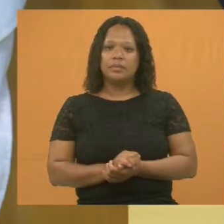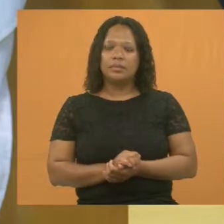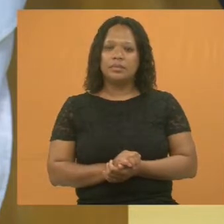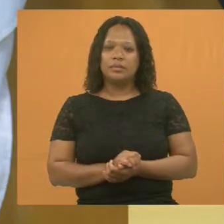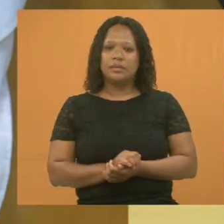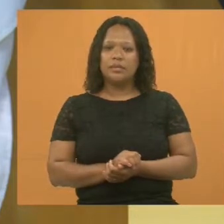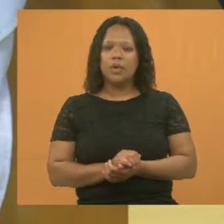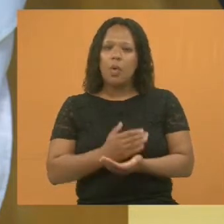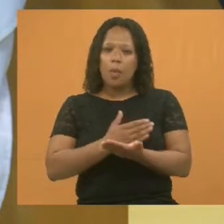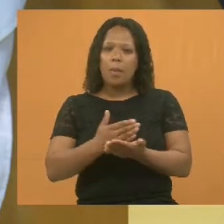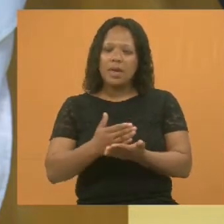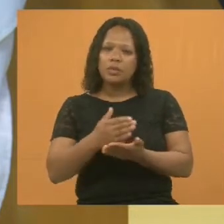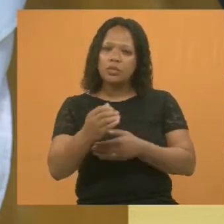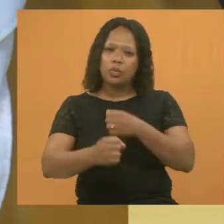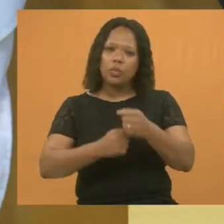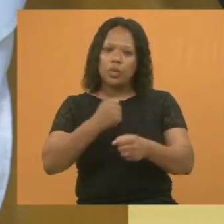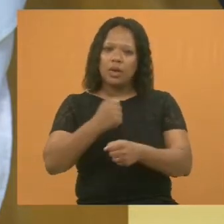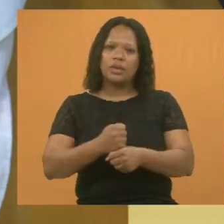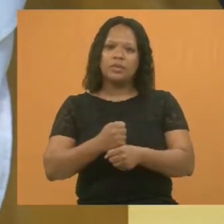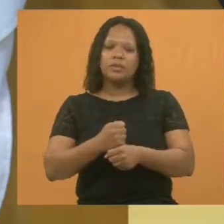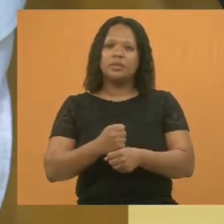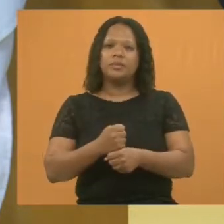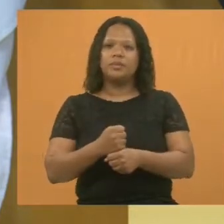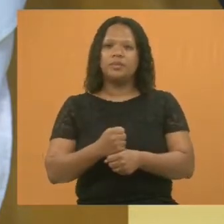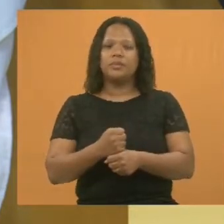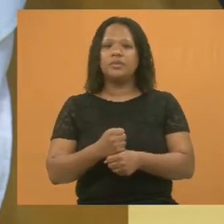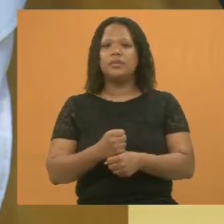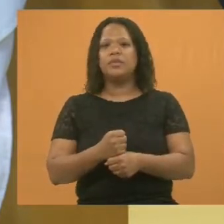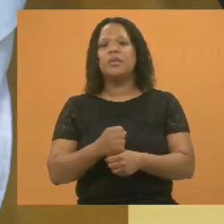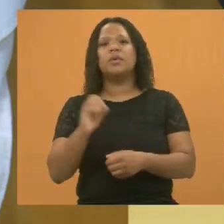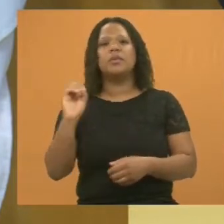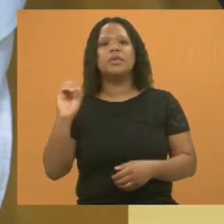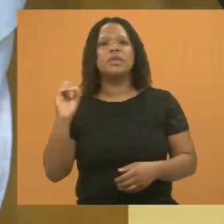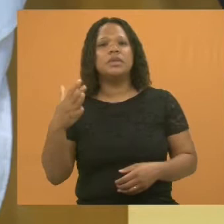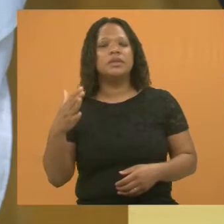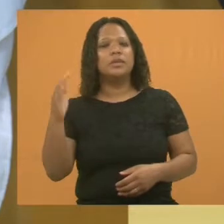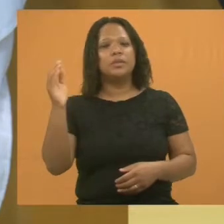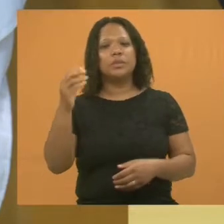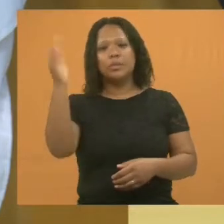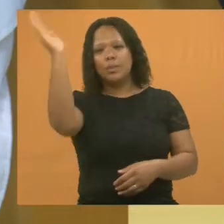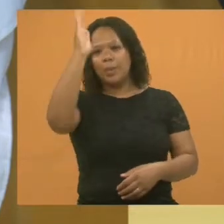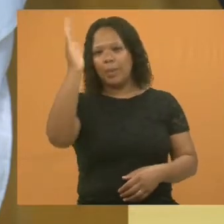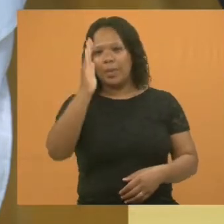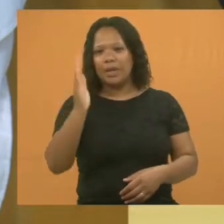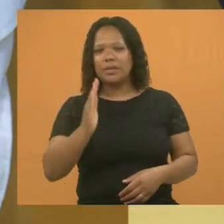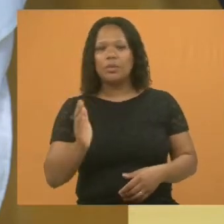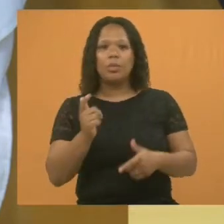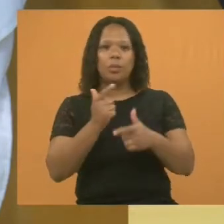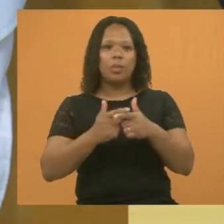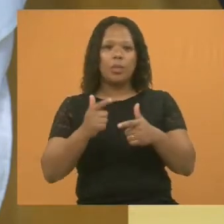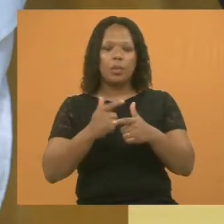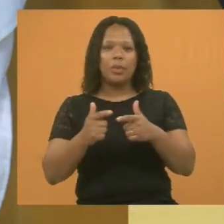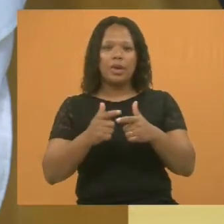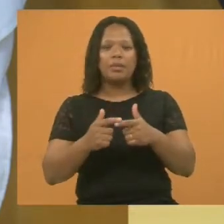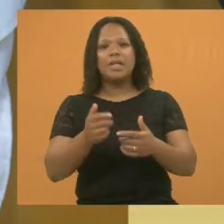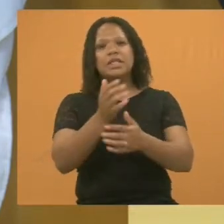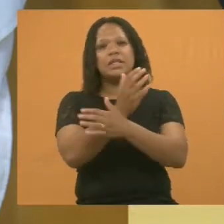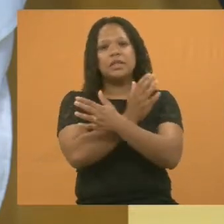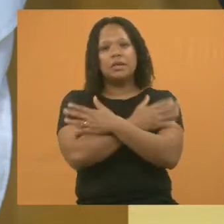No início desse ano, em virtude da situação que atravessava a nação brasileira, com problema de